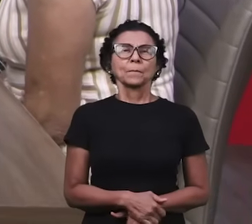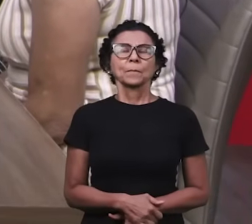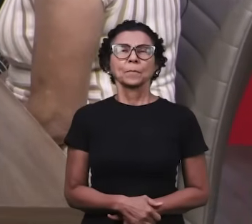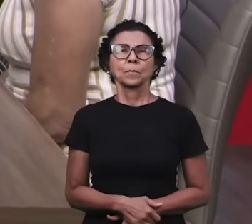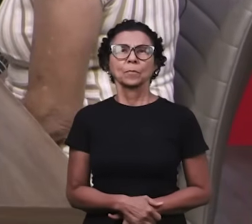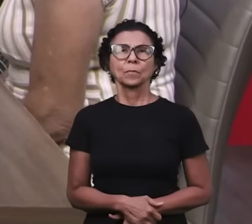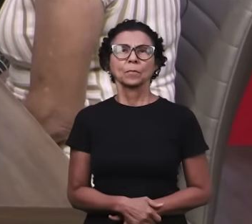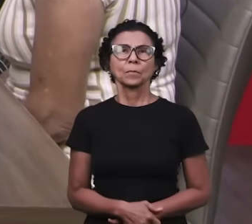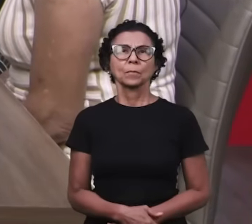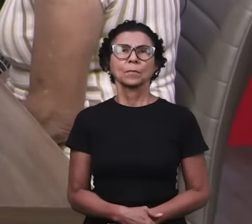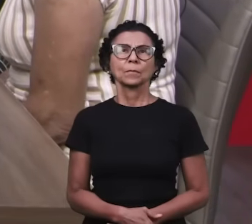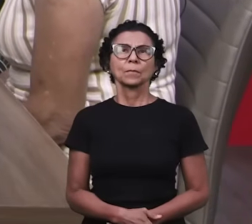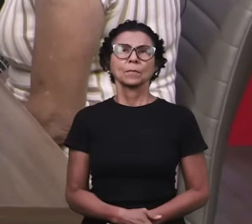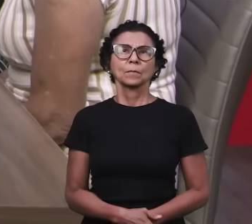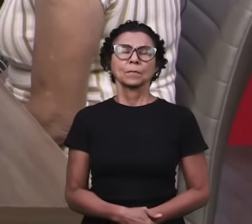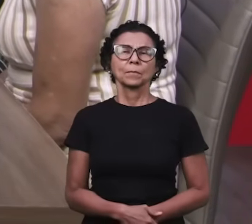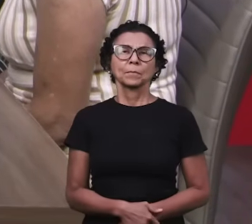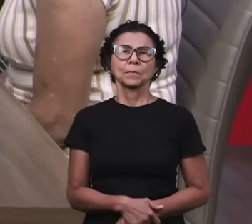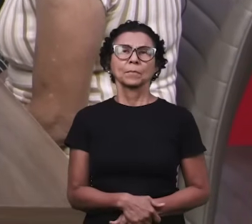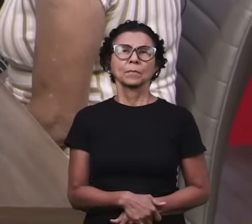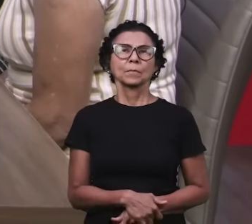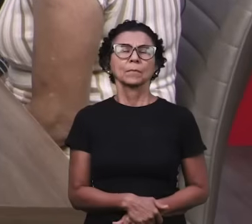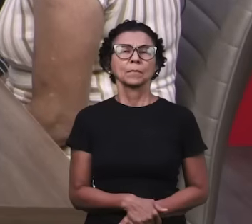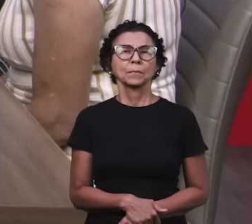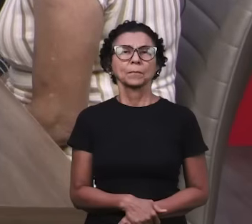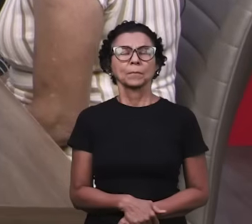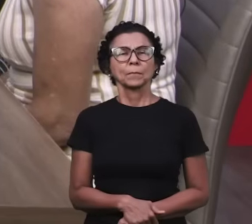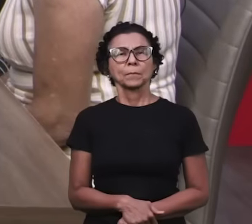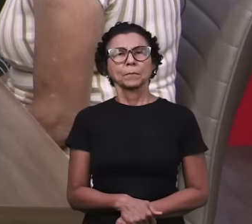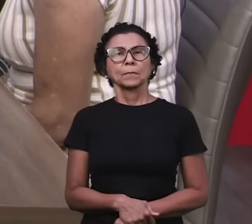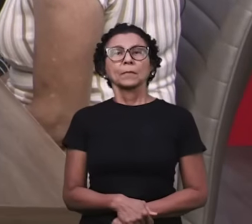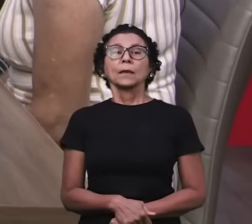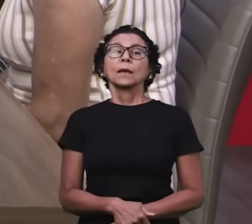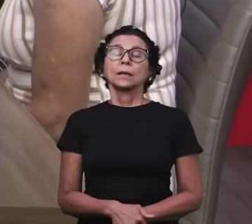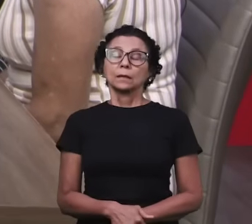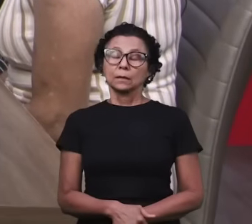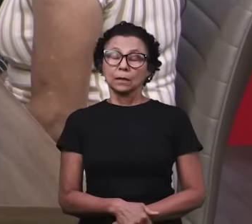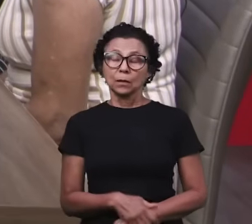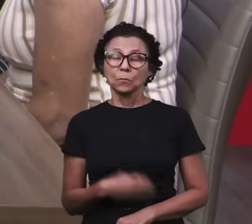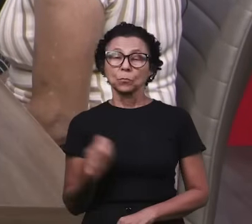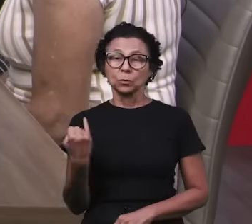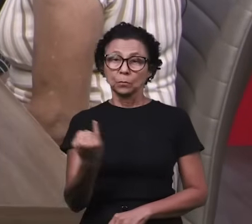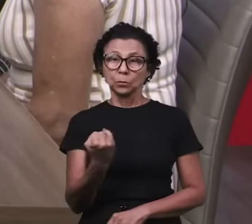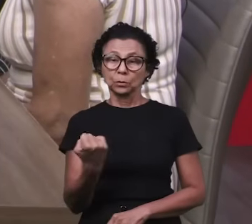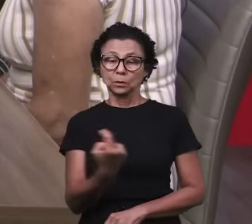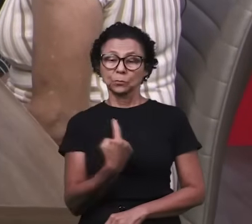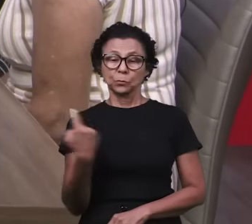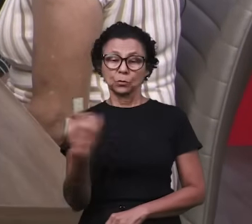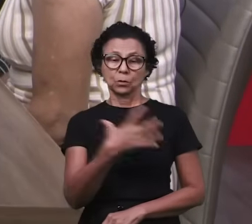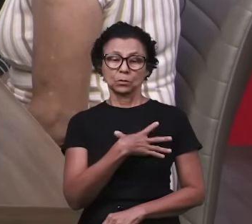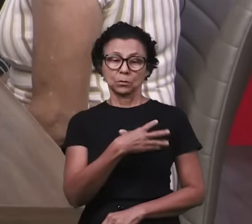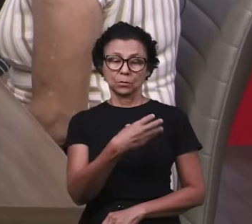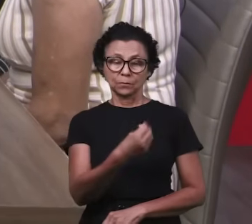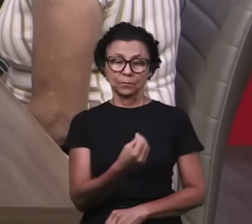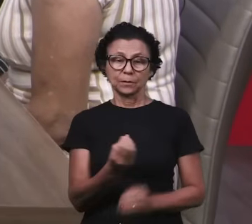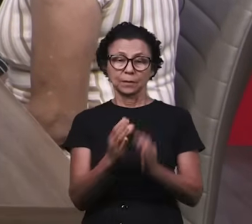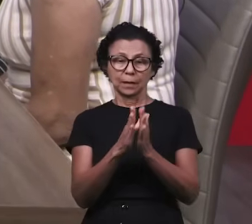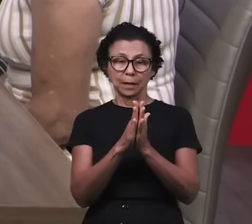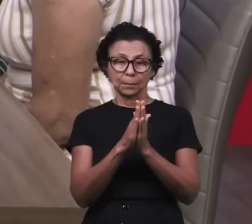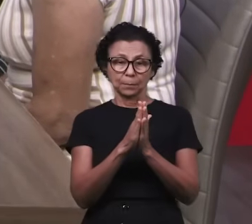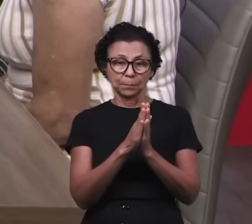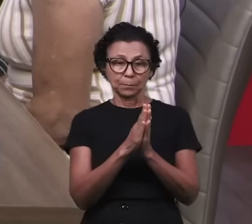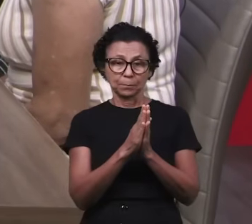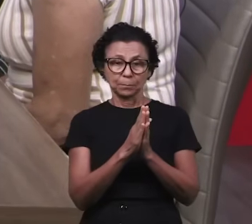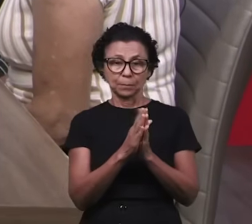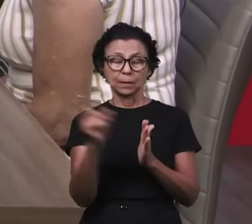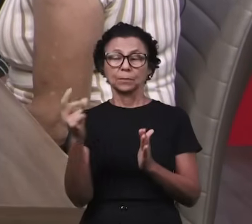da importância de hoje nós ensinarmos os valores bíblicos para os nossos filhos. Traz o exemplo de uma filha, que nós não